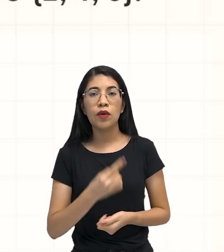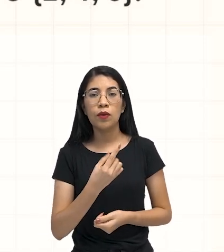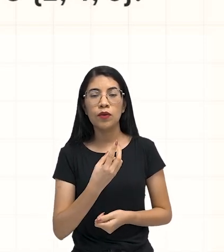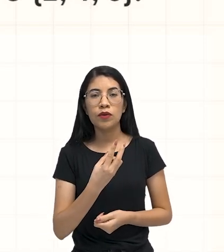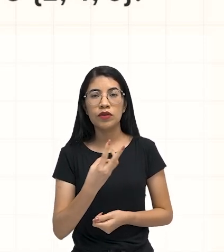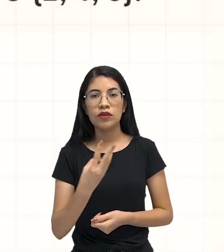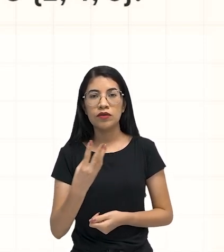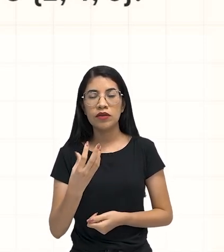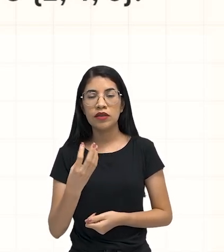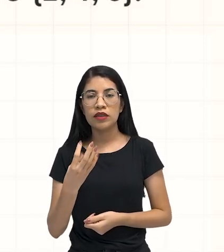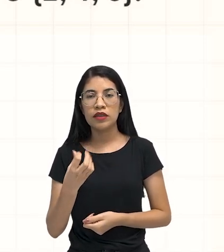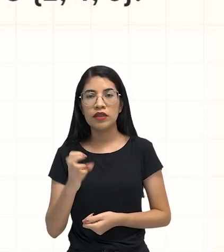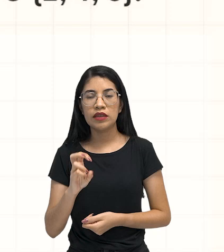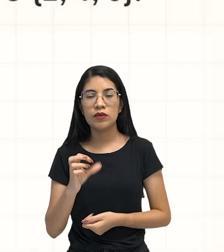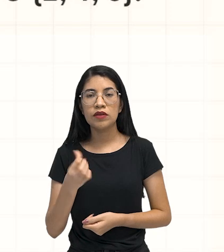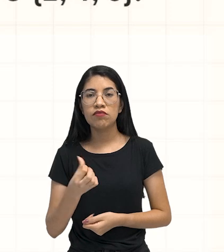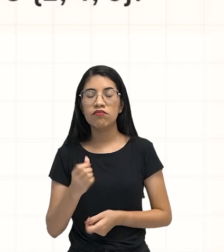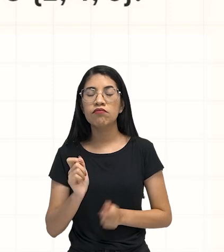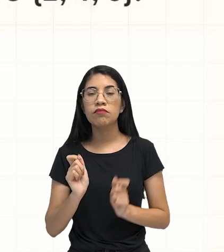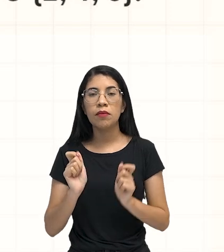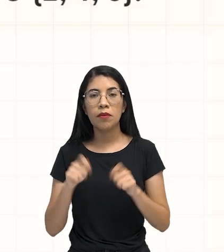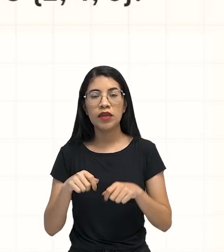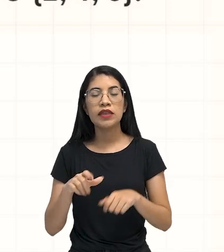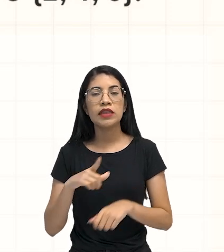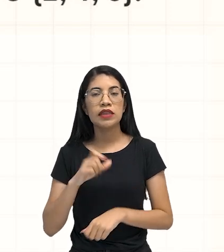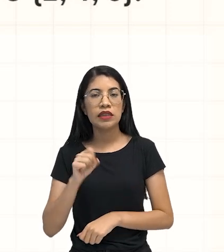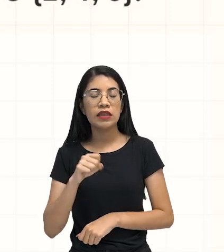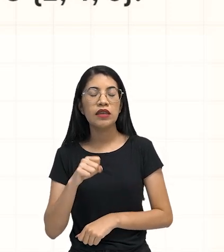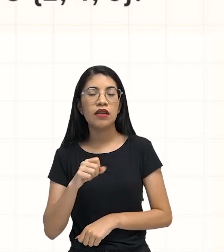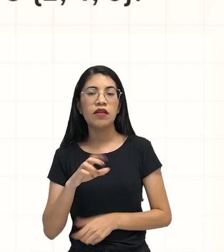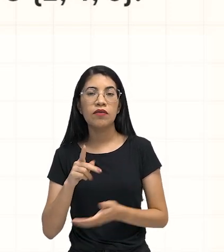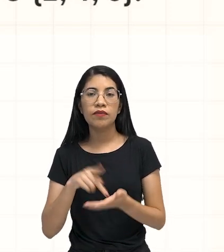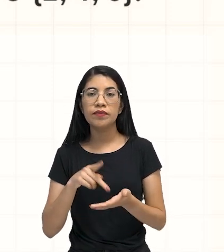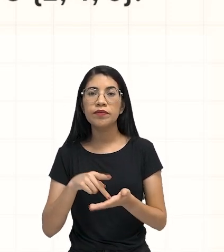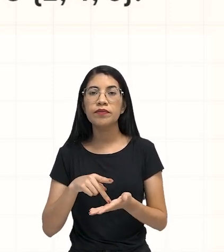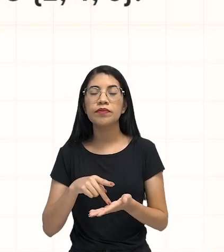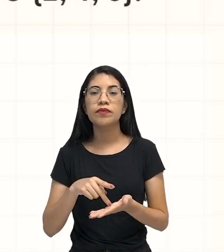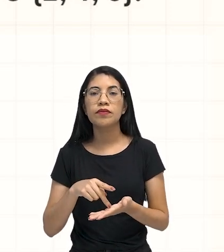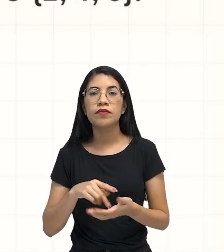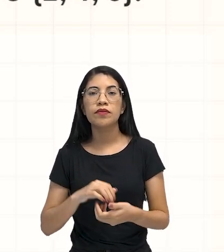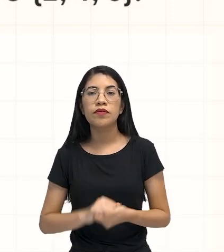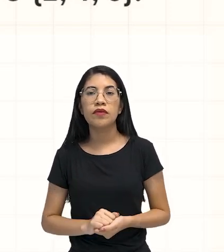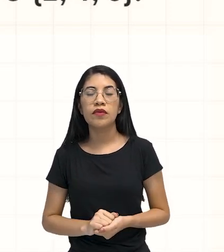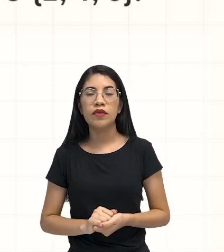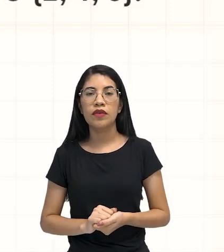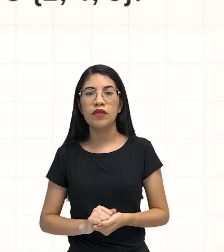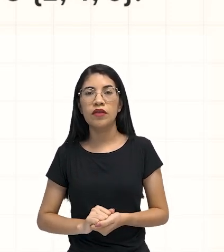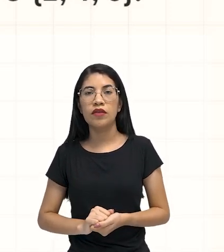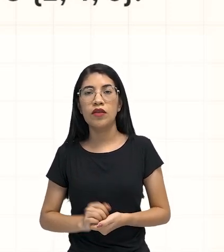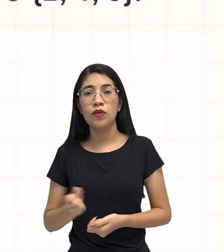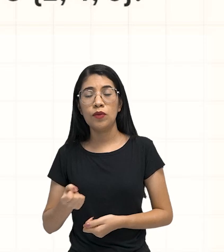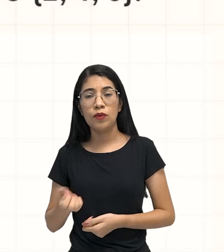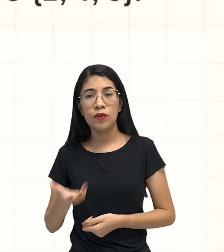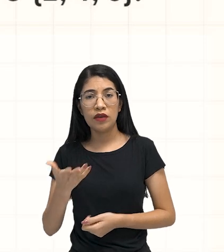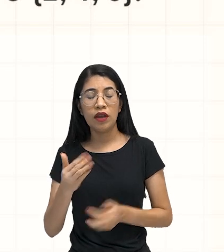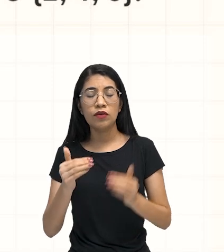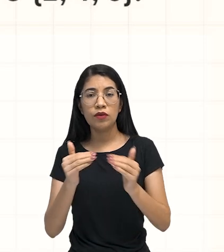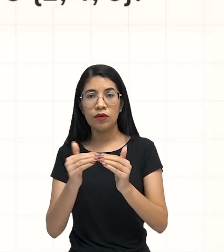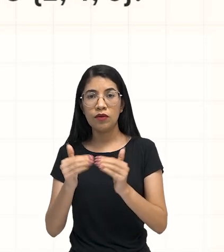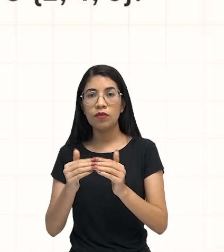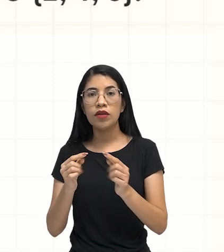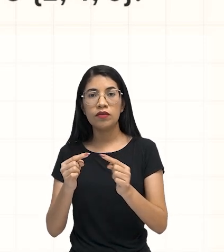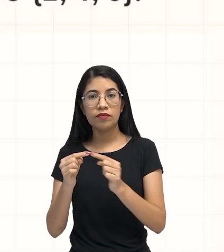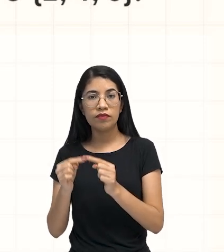6. Isso aqui é verdade? Verdade, tá? Nós já vimos que no caso do dado, esse é o espaço amostral. E o evento